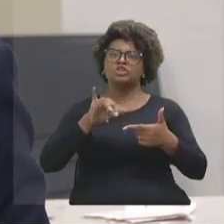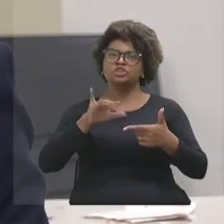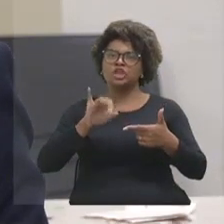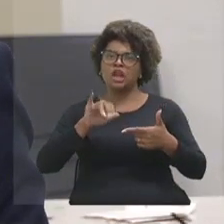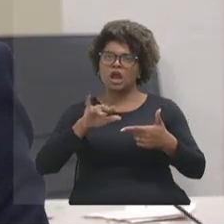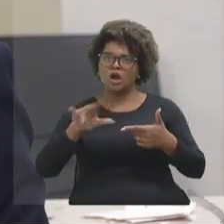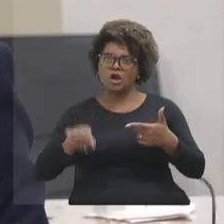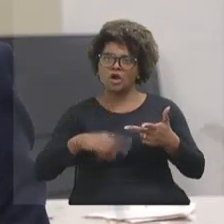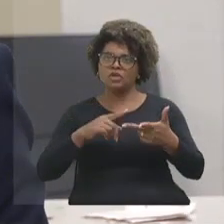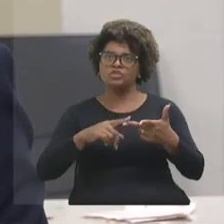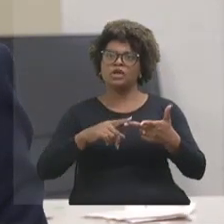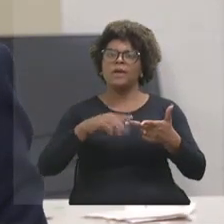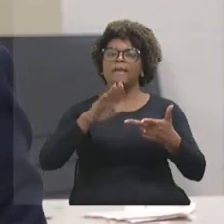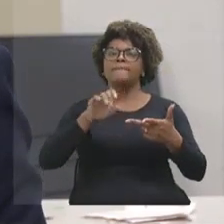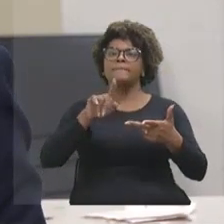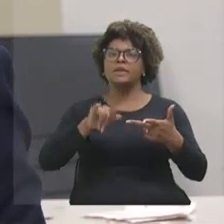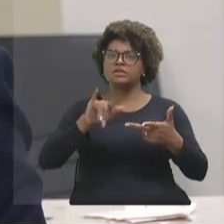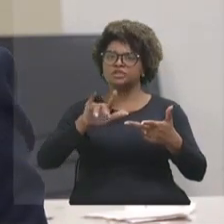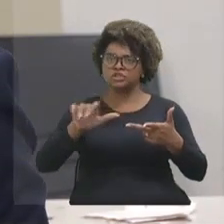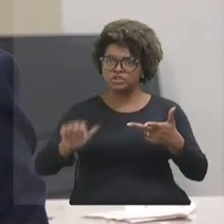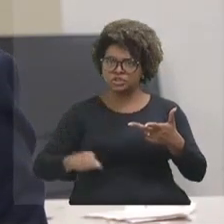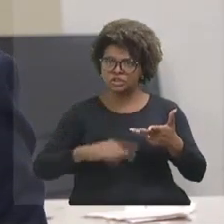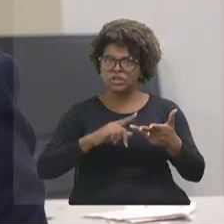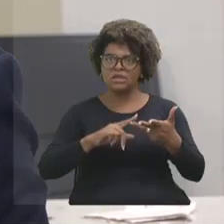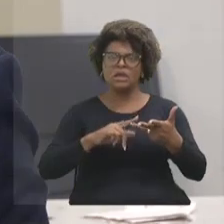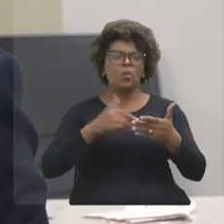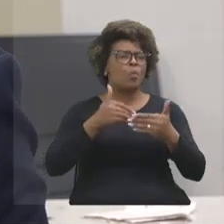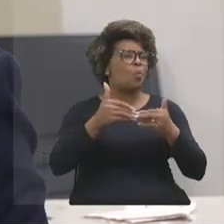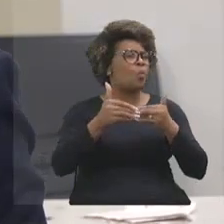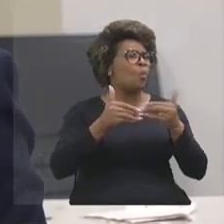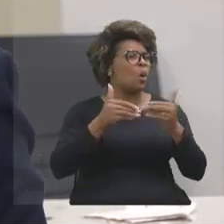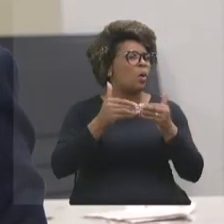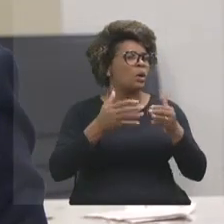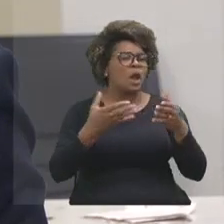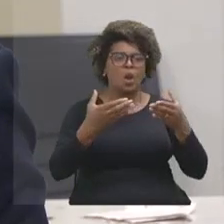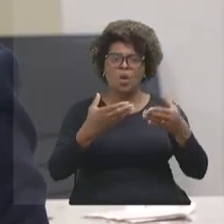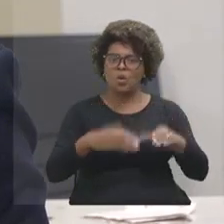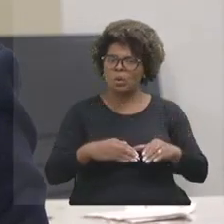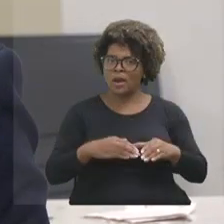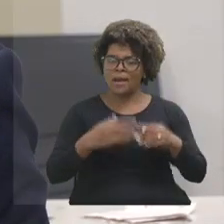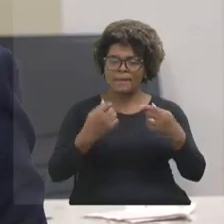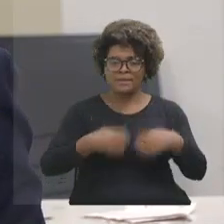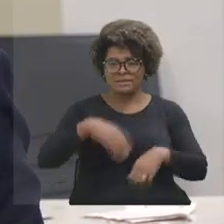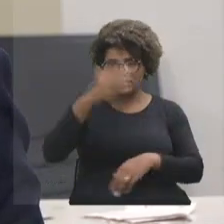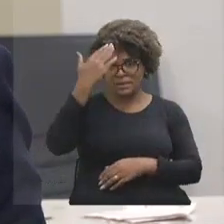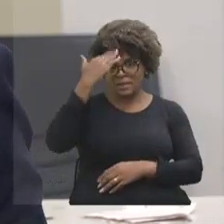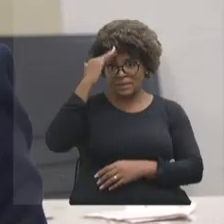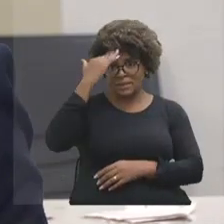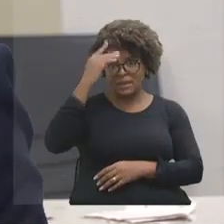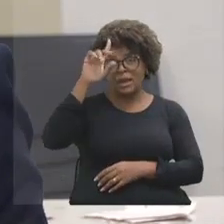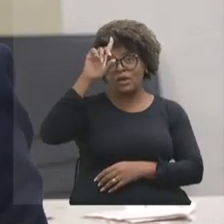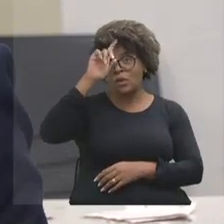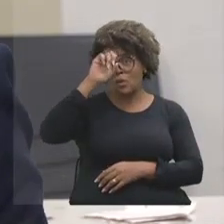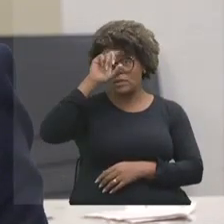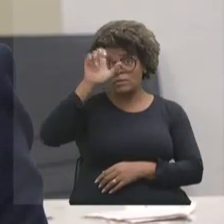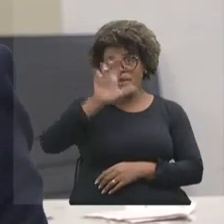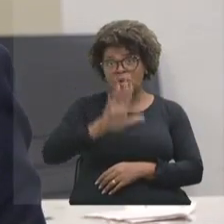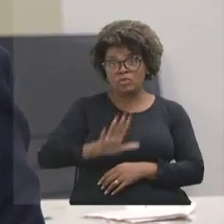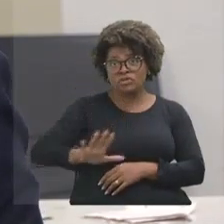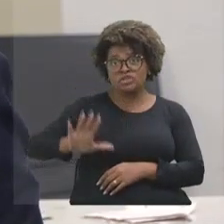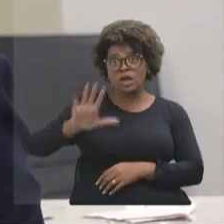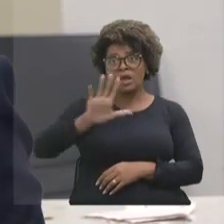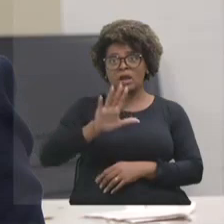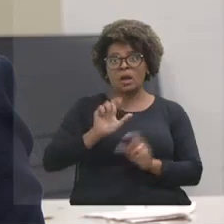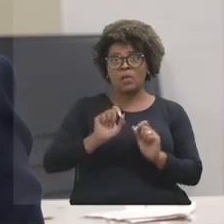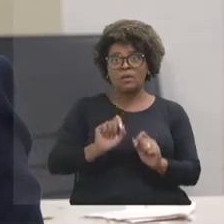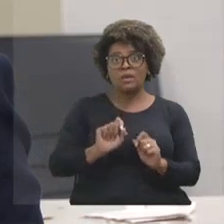numa biópsia de uma massa pulmonar que a gente tem que entender que os hospitais Gerais que que não